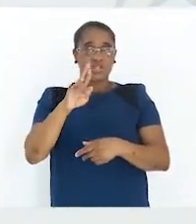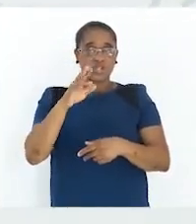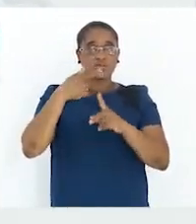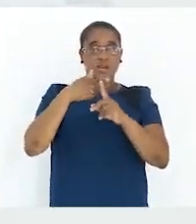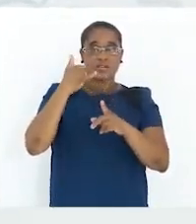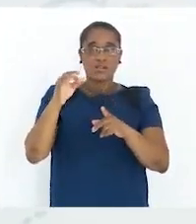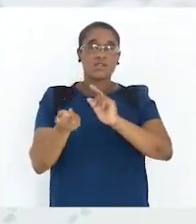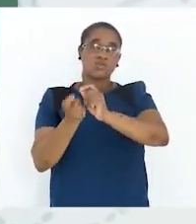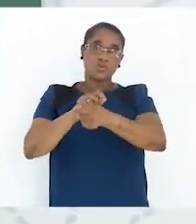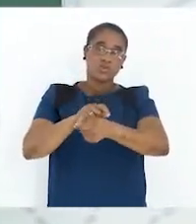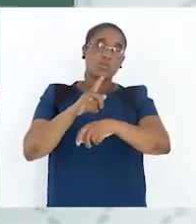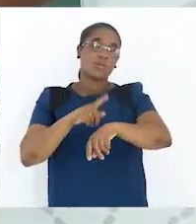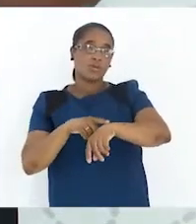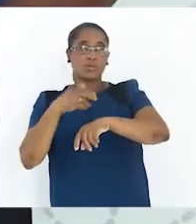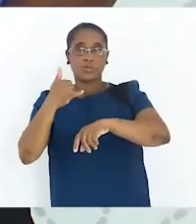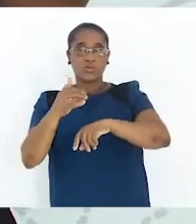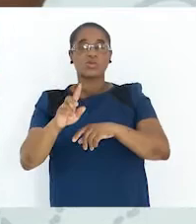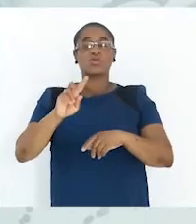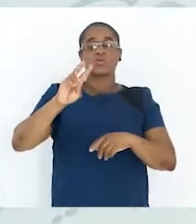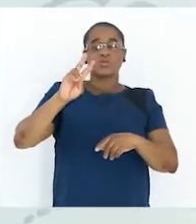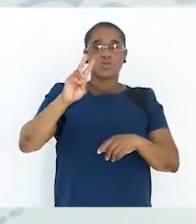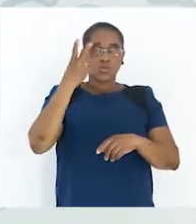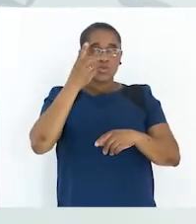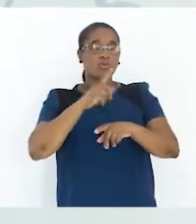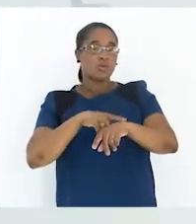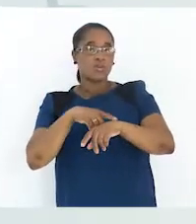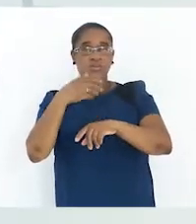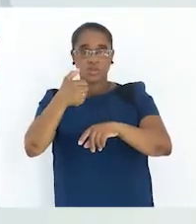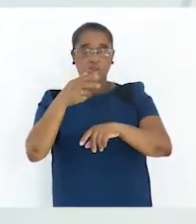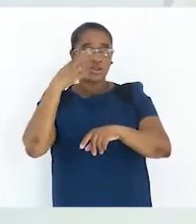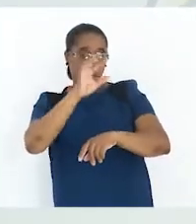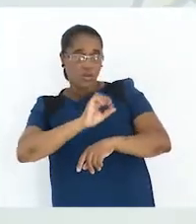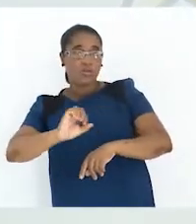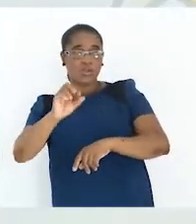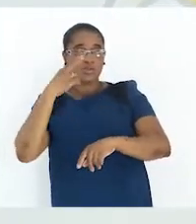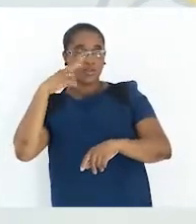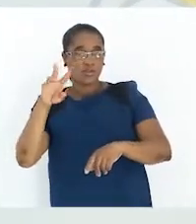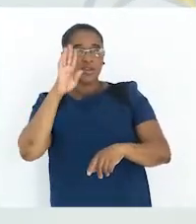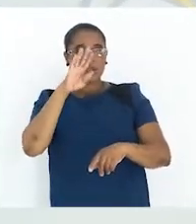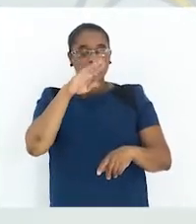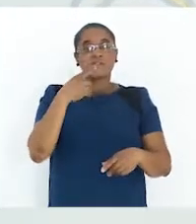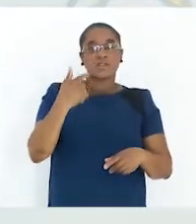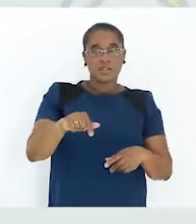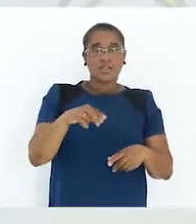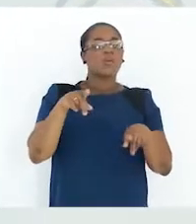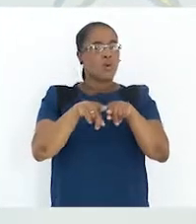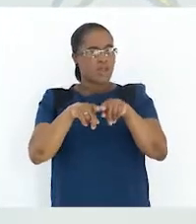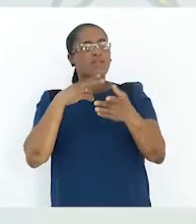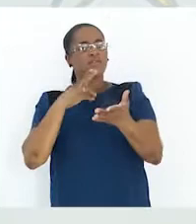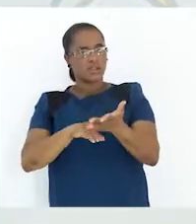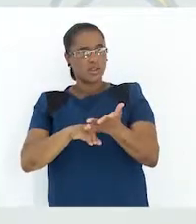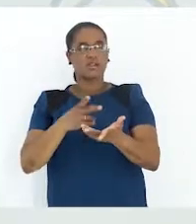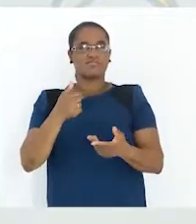primeiro momento por 2 e num segundo momento por 5, e vocês vão ver se vão encontrar igualdade verdadeira.